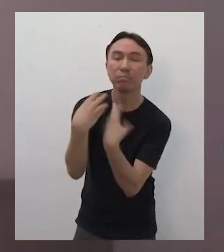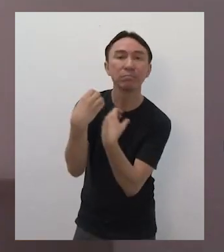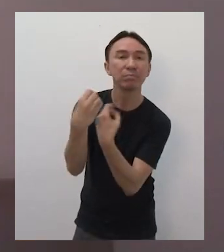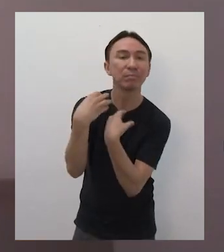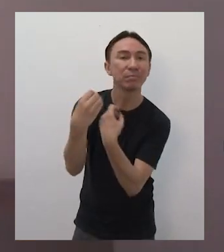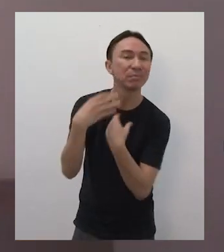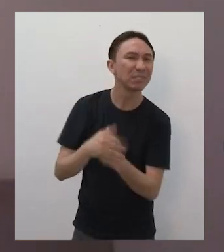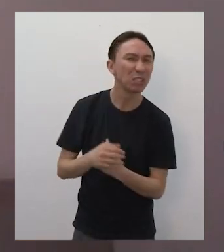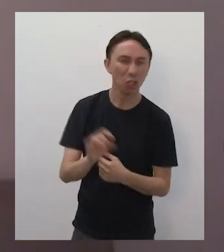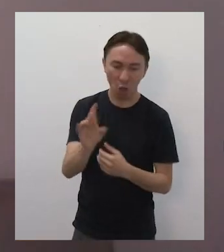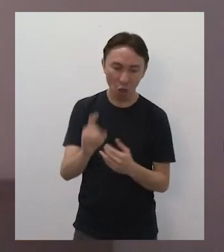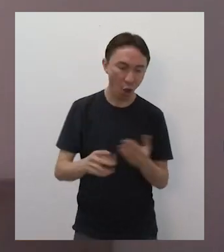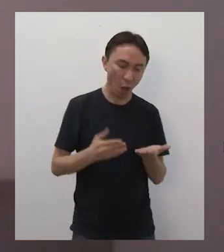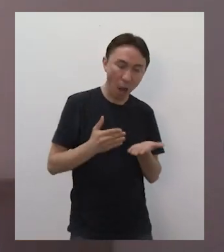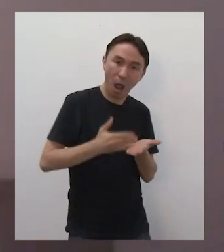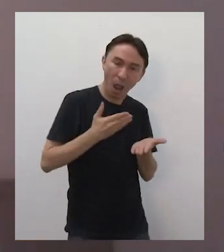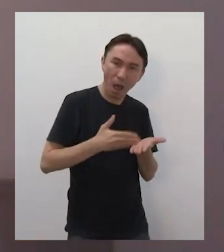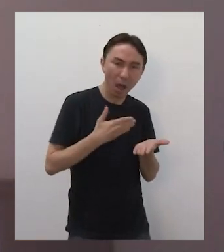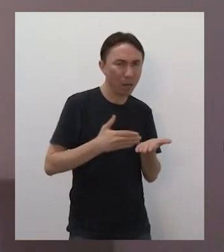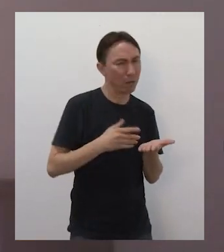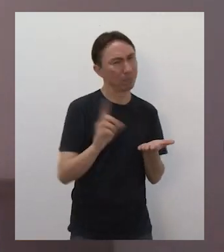os livros, né, do que